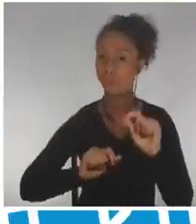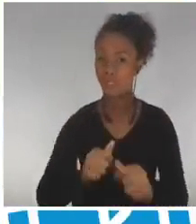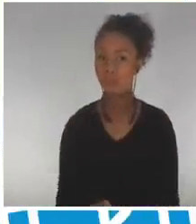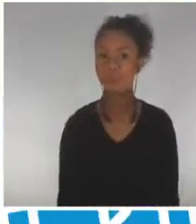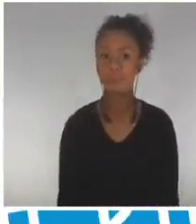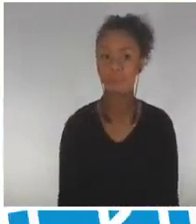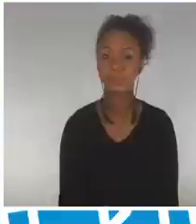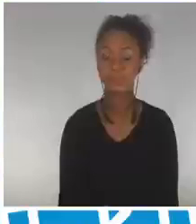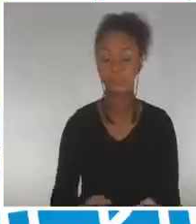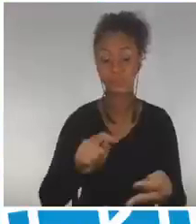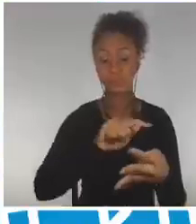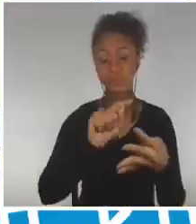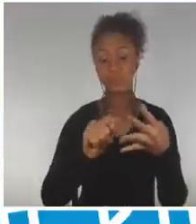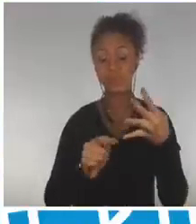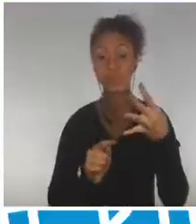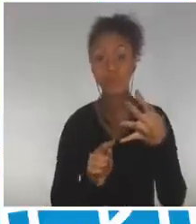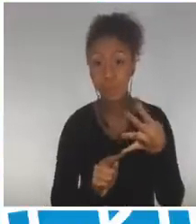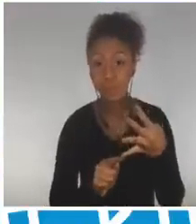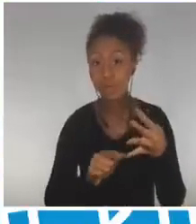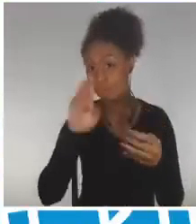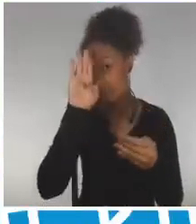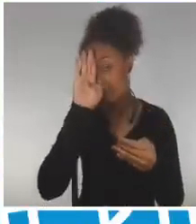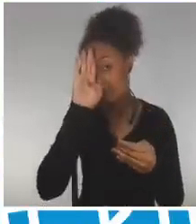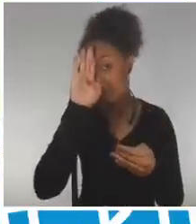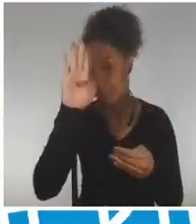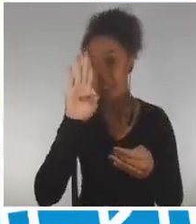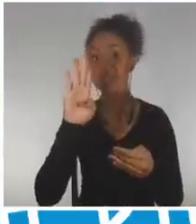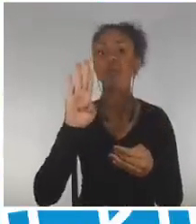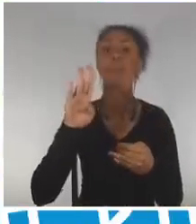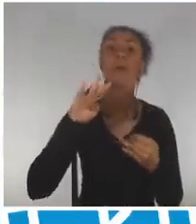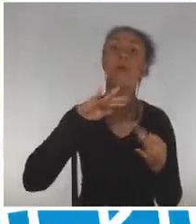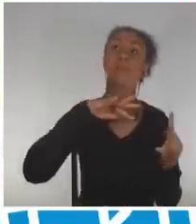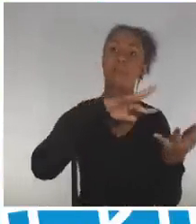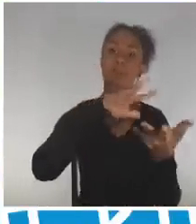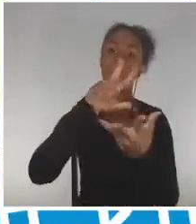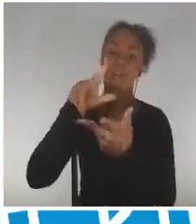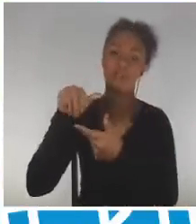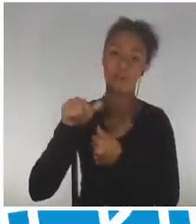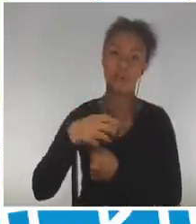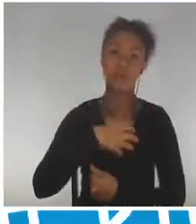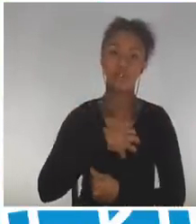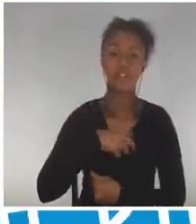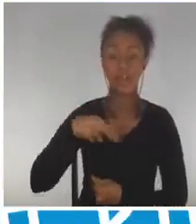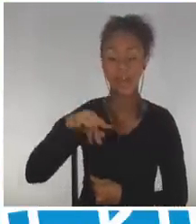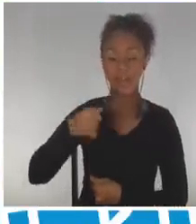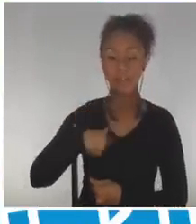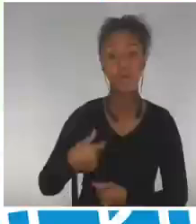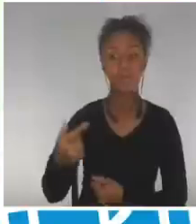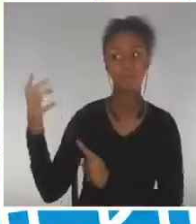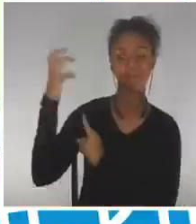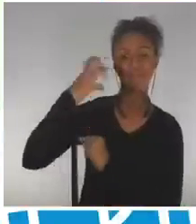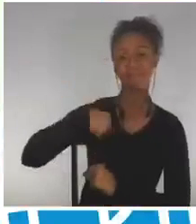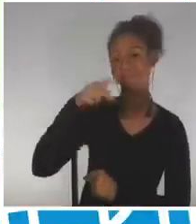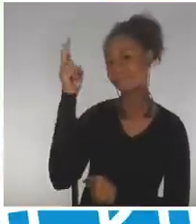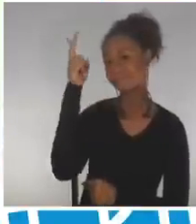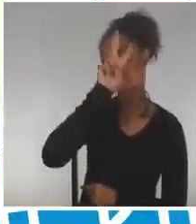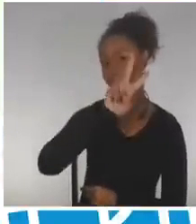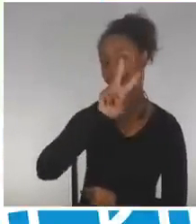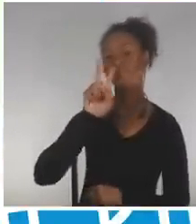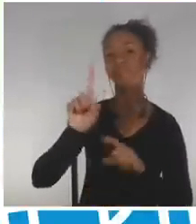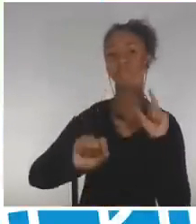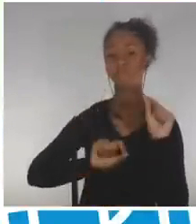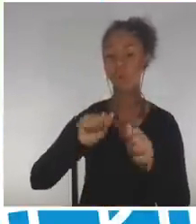4 princípios internacionais das avaliações educacionais que a Nilma me suscitou agora. Que o primeiro dele é exatamente